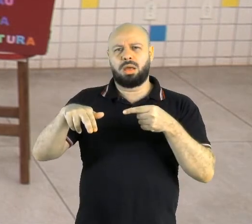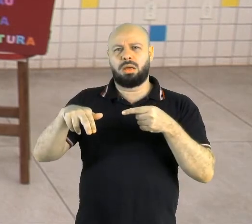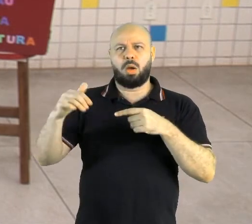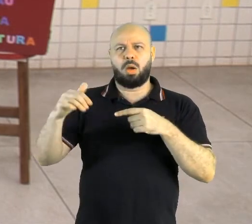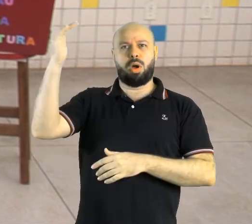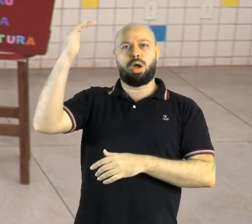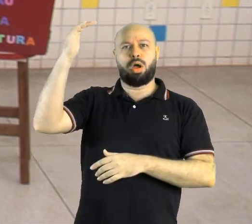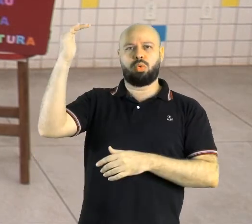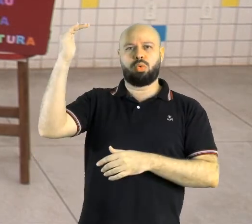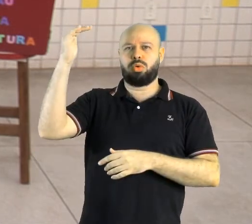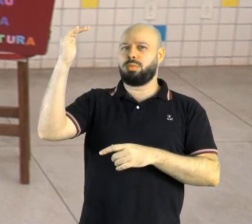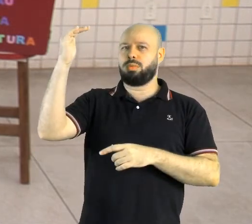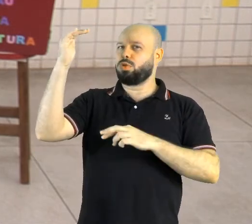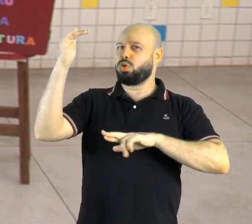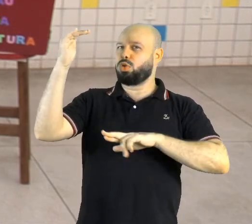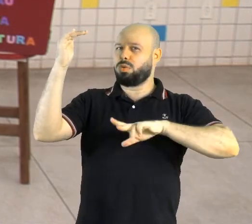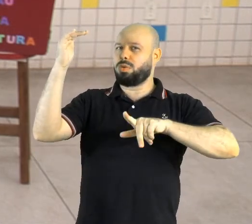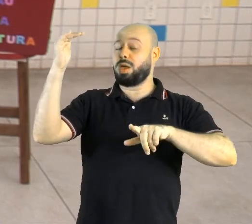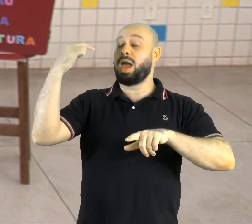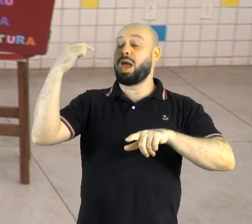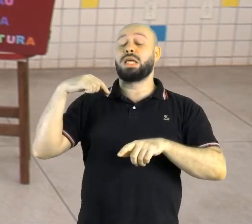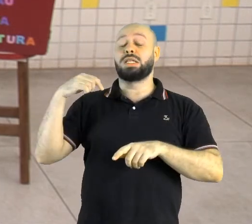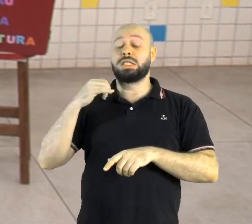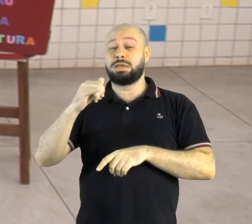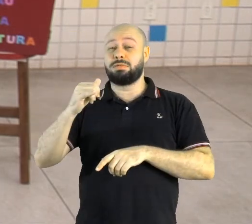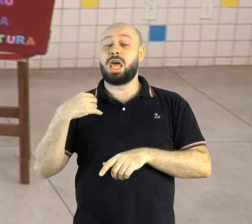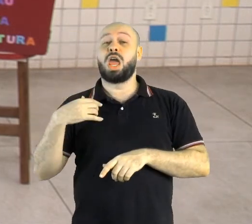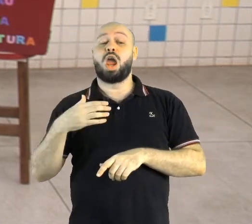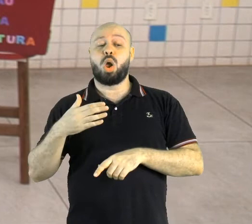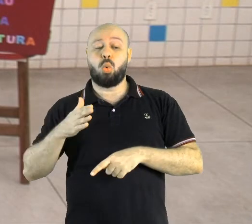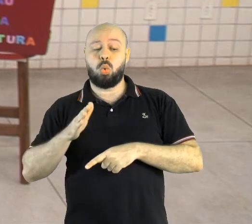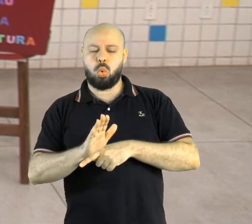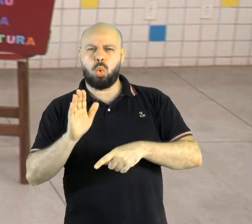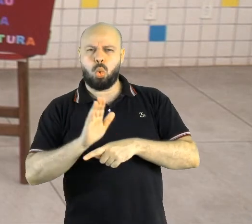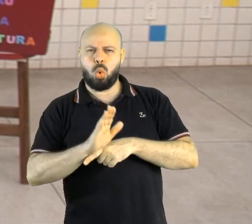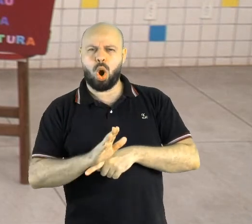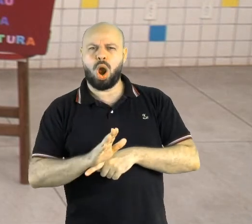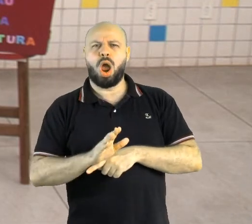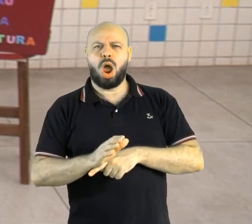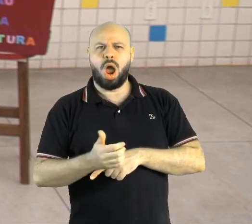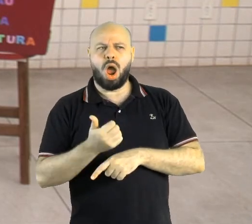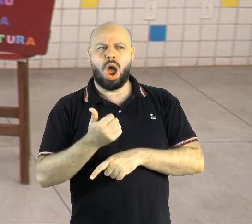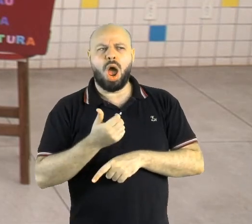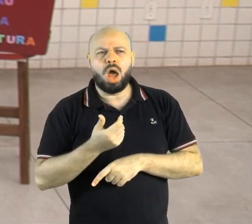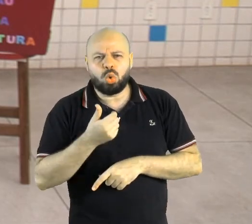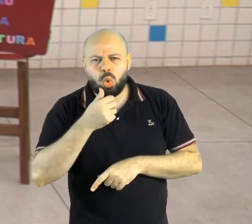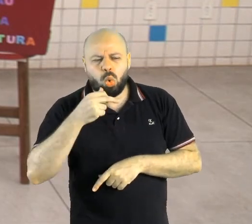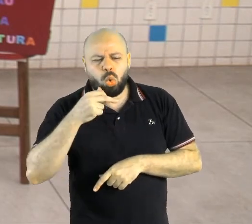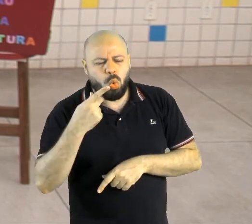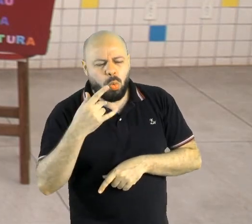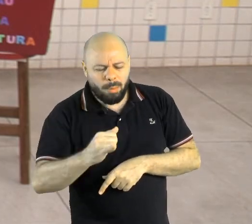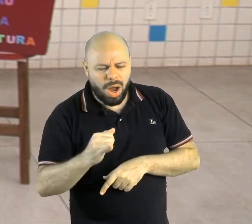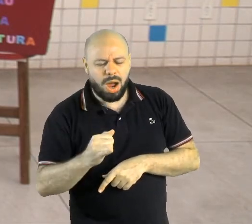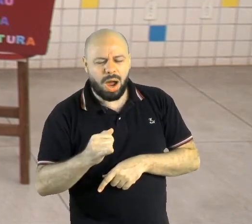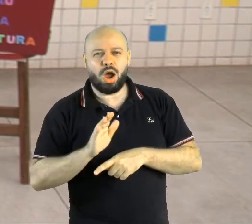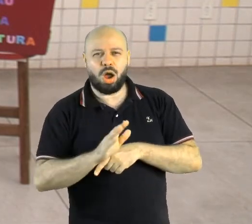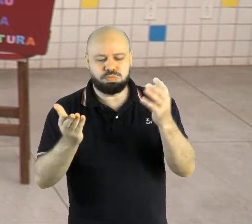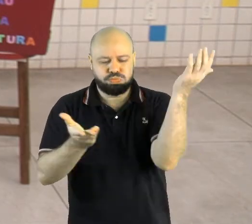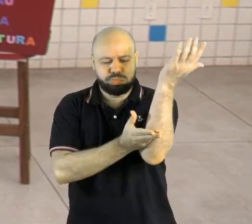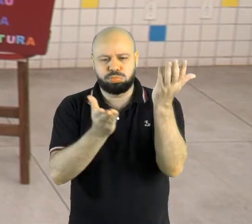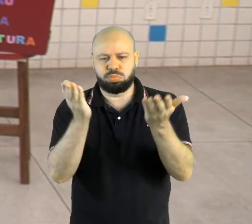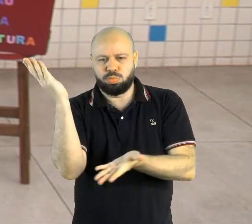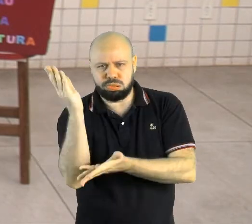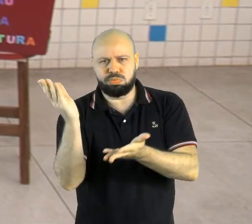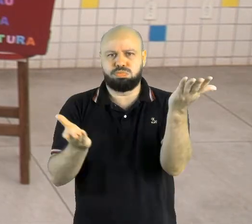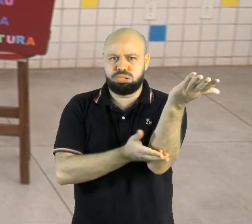adulto. Ele fala, eu ajudo meu pai a cortar lenha. Viu que vida difícil? E às vezes vocês reclamam quando a mamãe pede para arrumar a